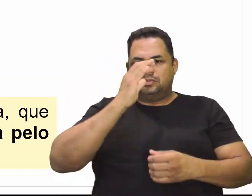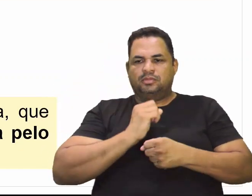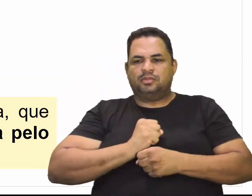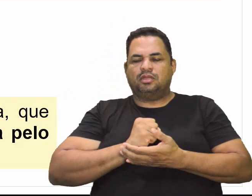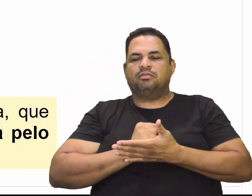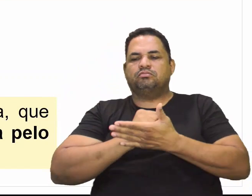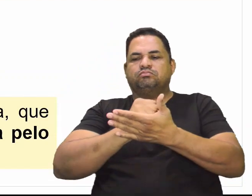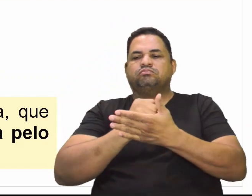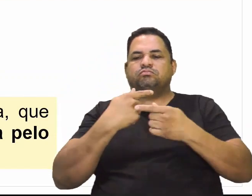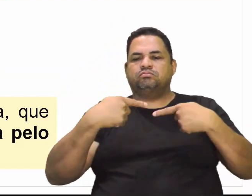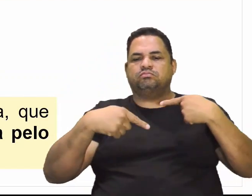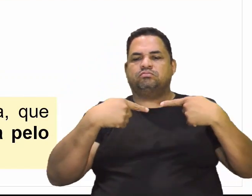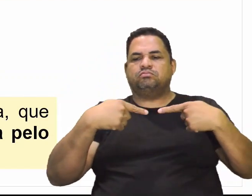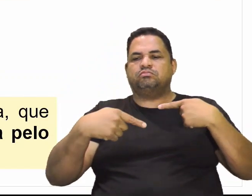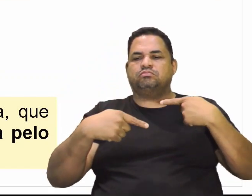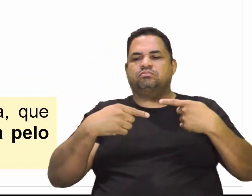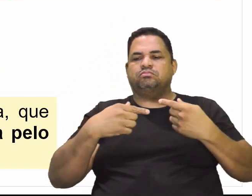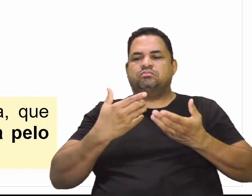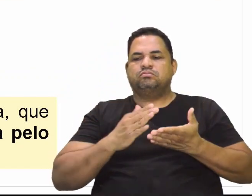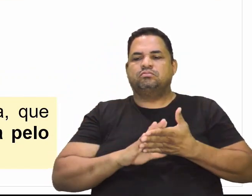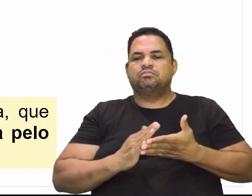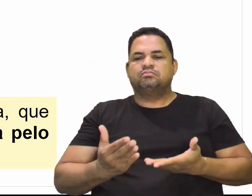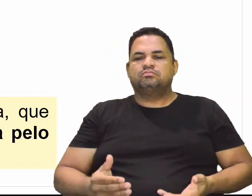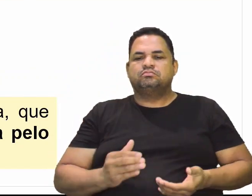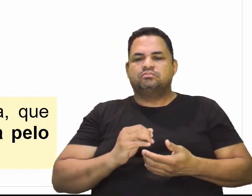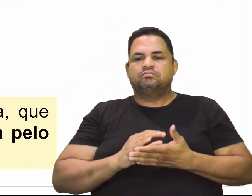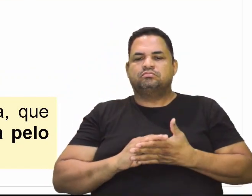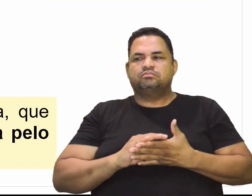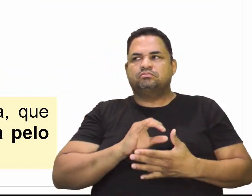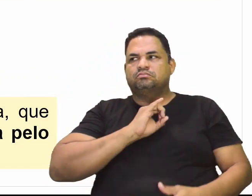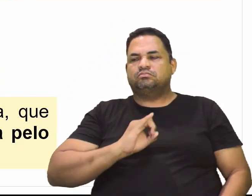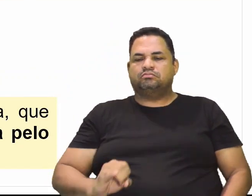poder político do imperador.